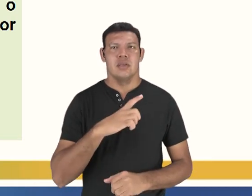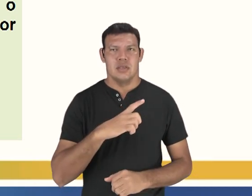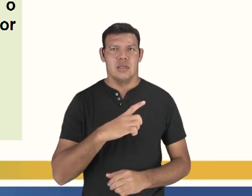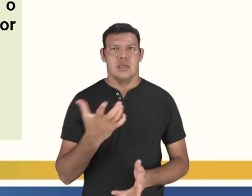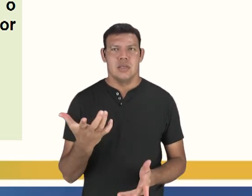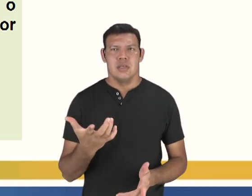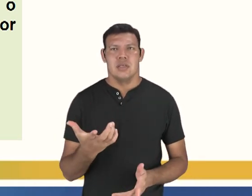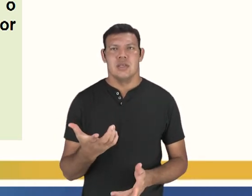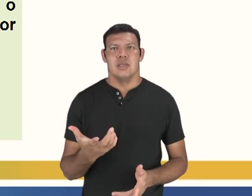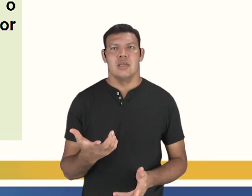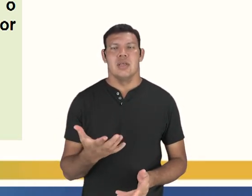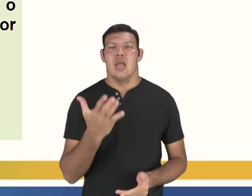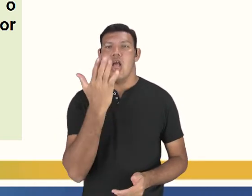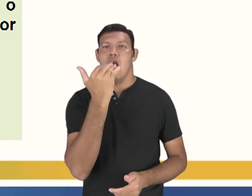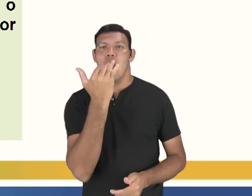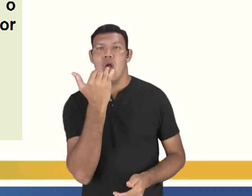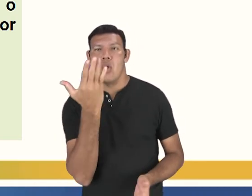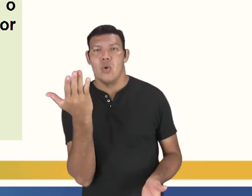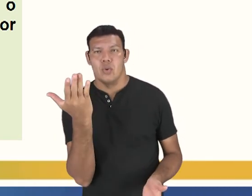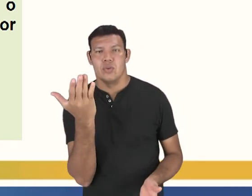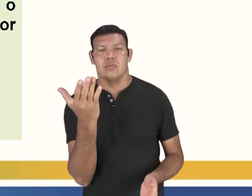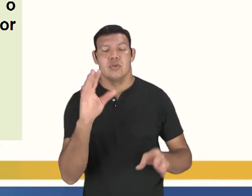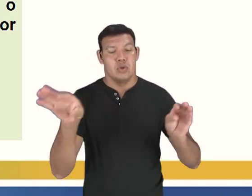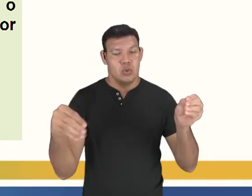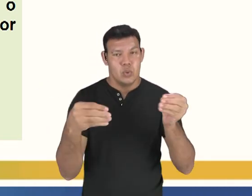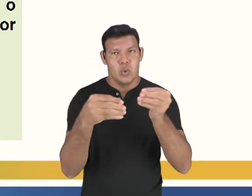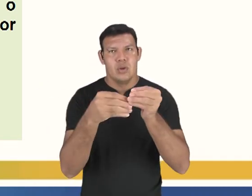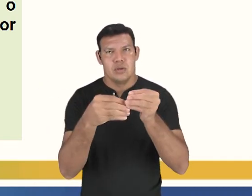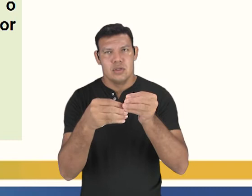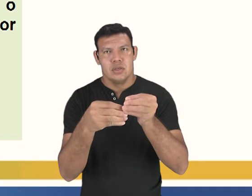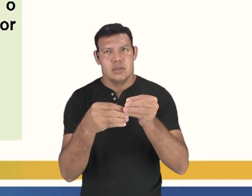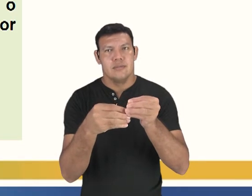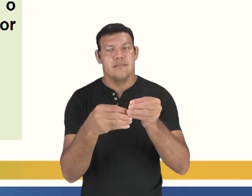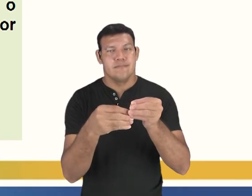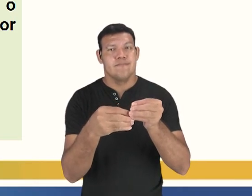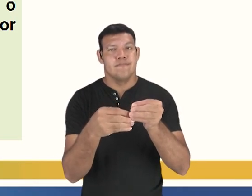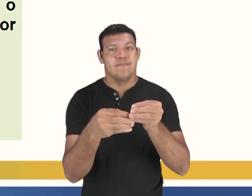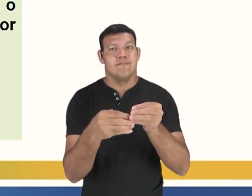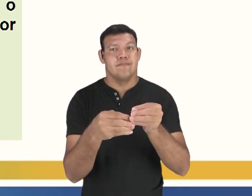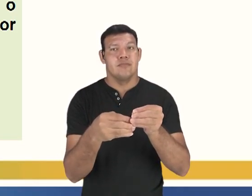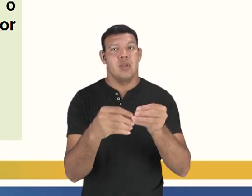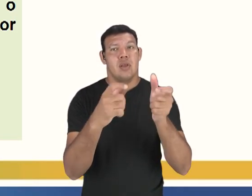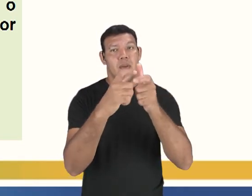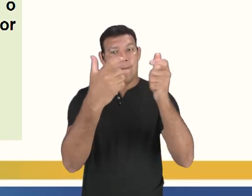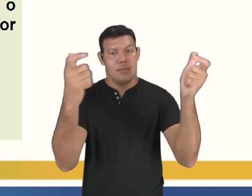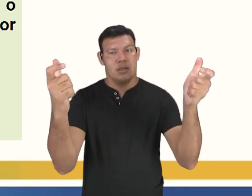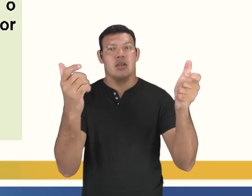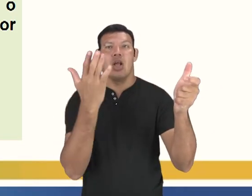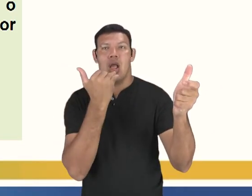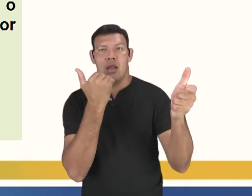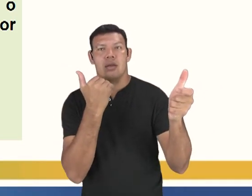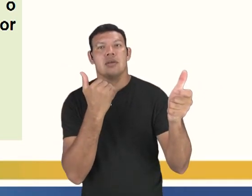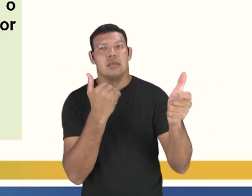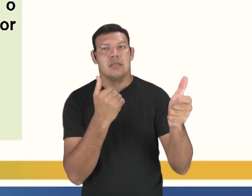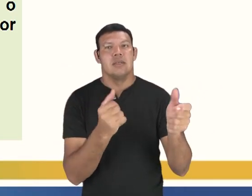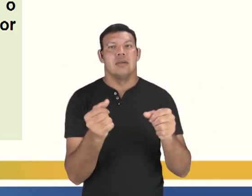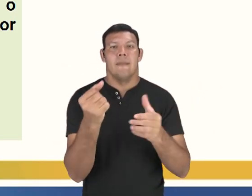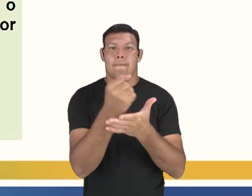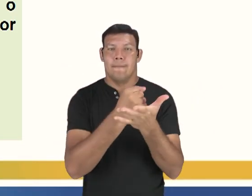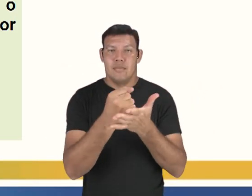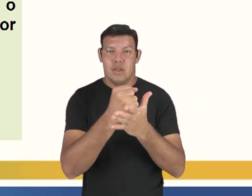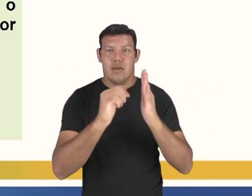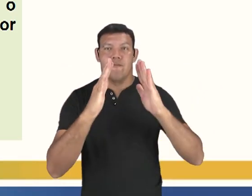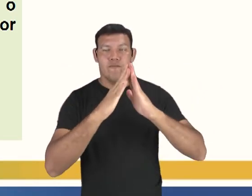formas que não sejam da alimentação de você complementar, né, essa necessidade de micronutrientes. Sim, no mercado, principalmente nas